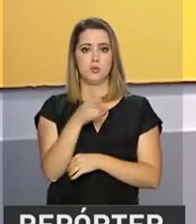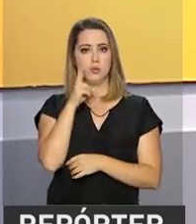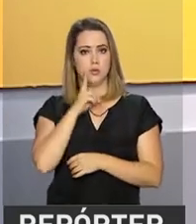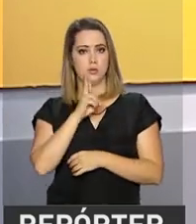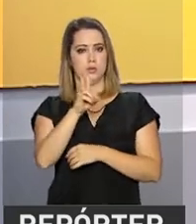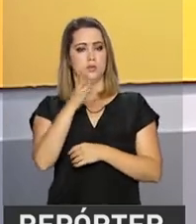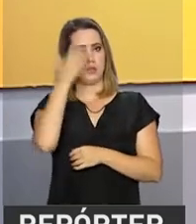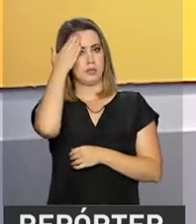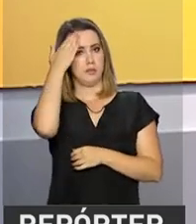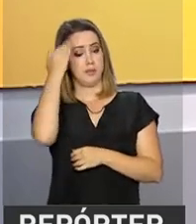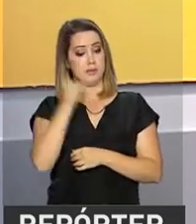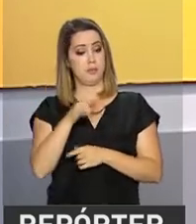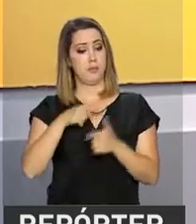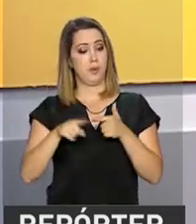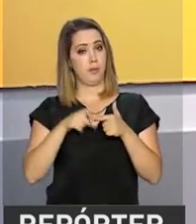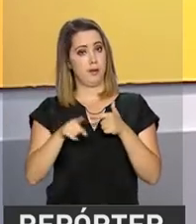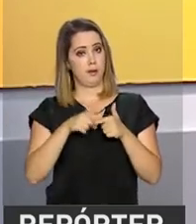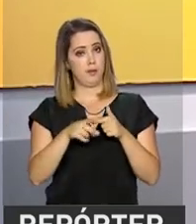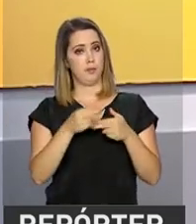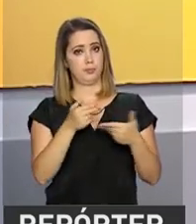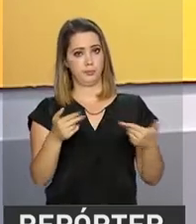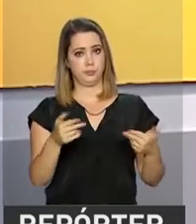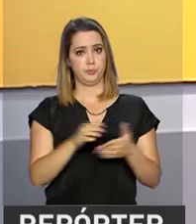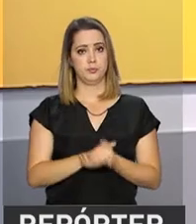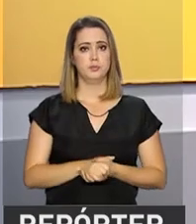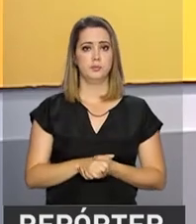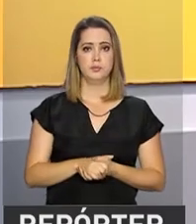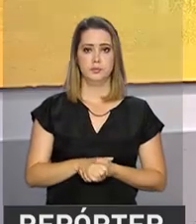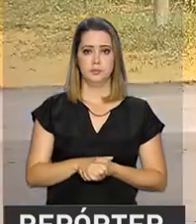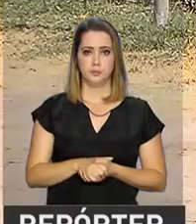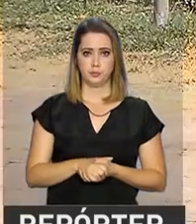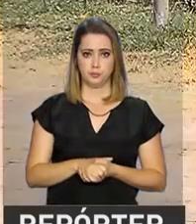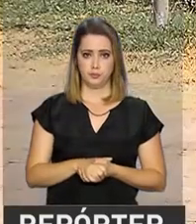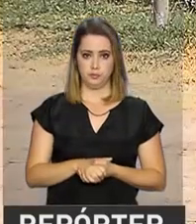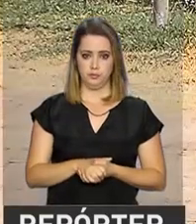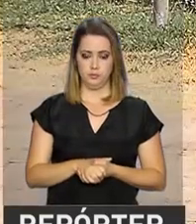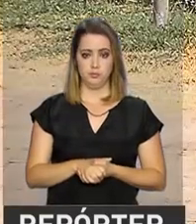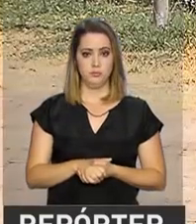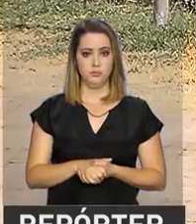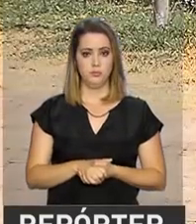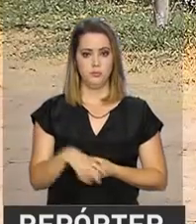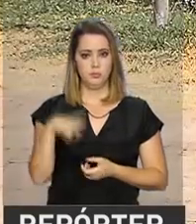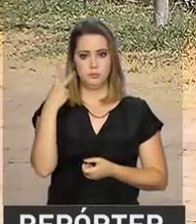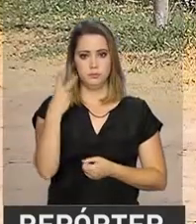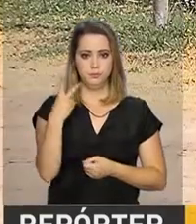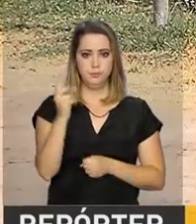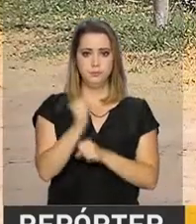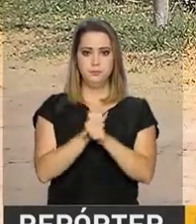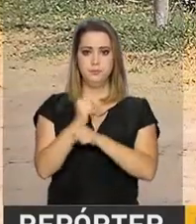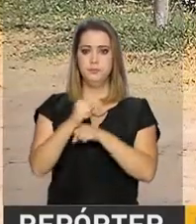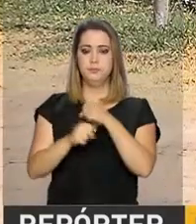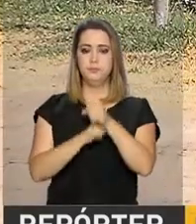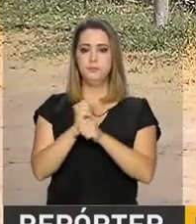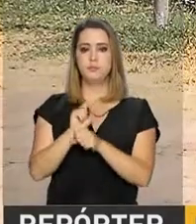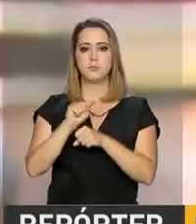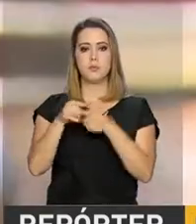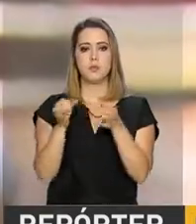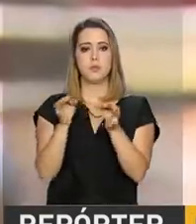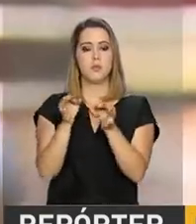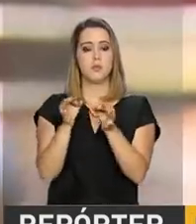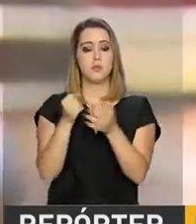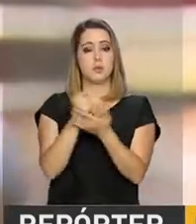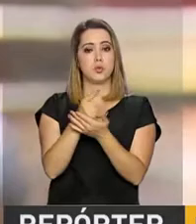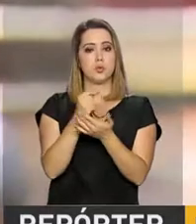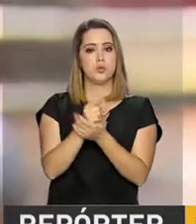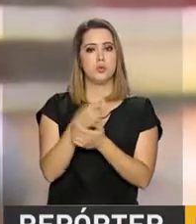de se manterem informados sobre esse tipo de comunicado dois anos depois que comprou este carro seu